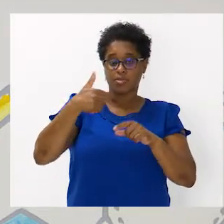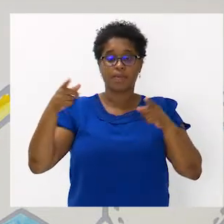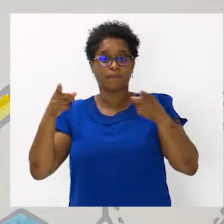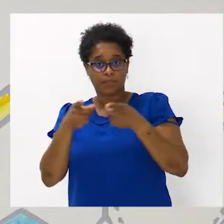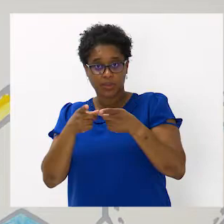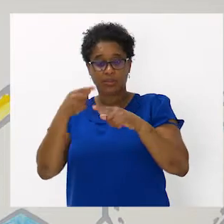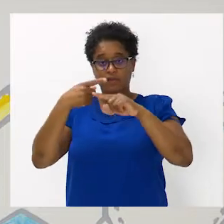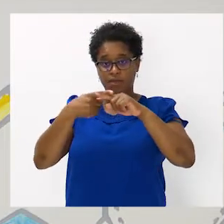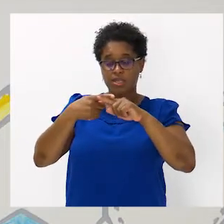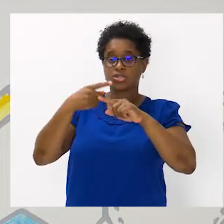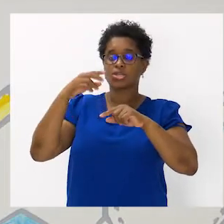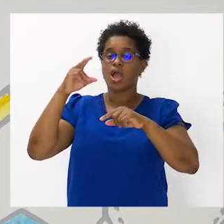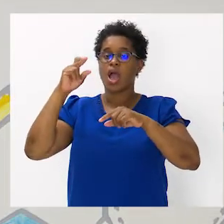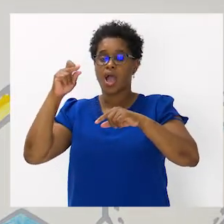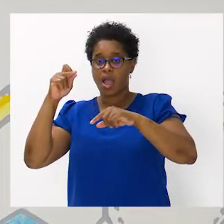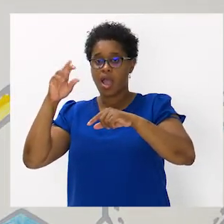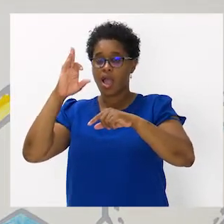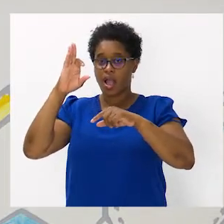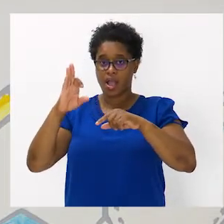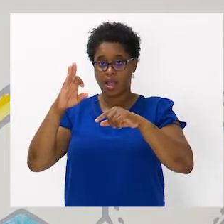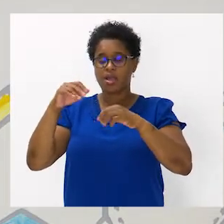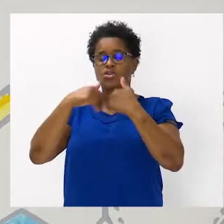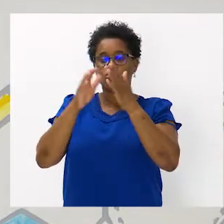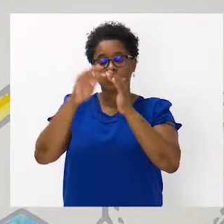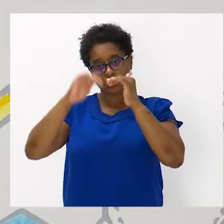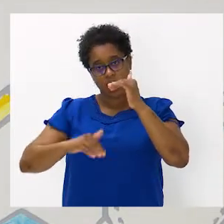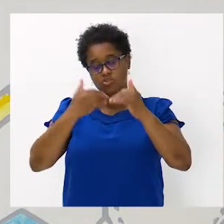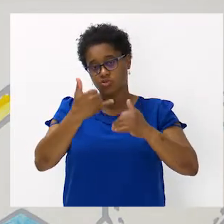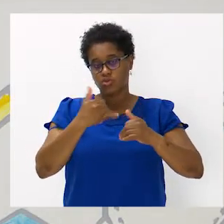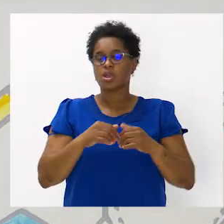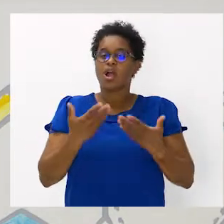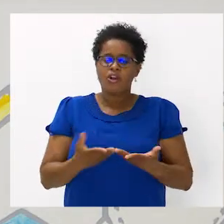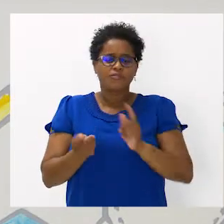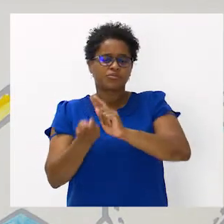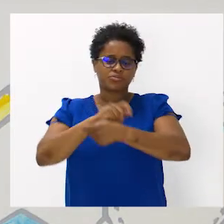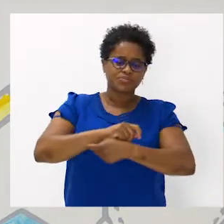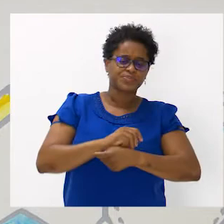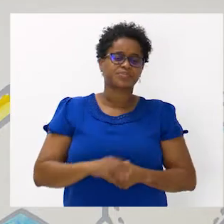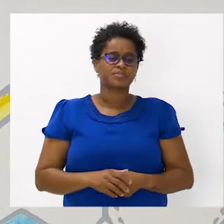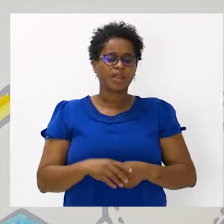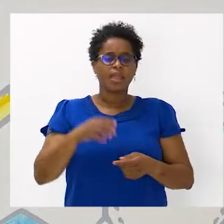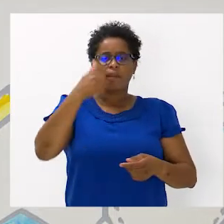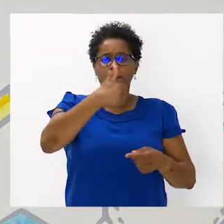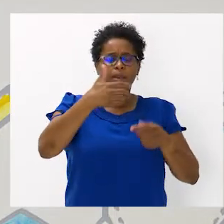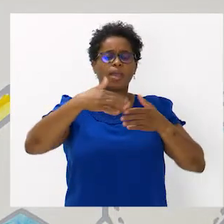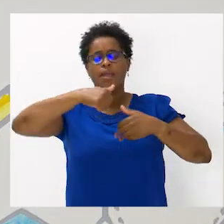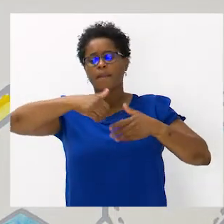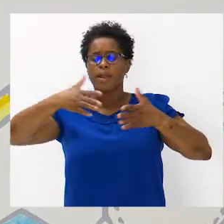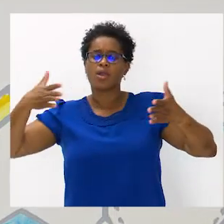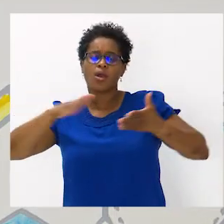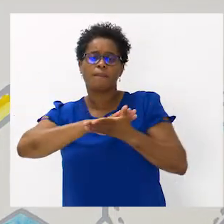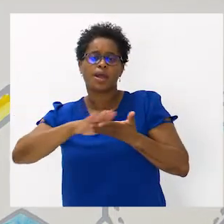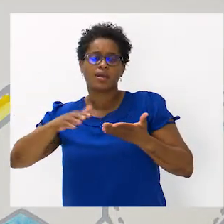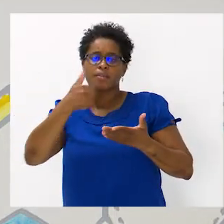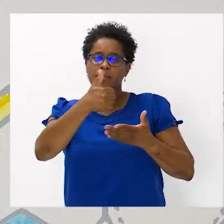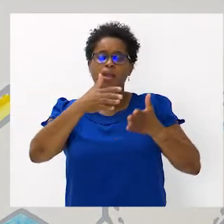altura, tudo sobre 2. Vamos substituir. Base maior, quanto é que mede